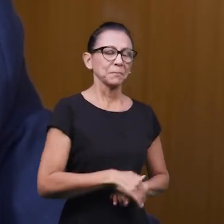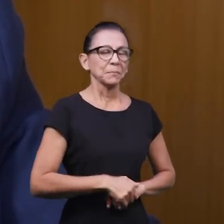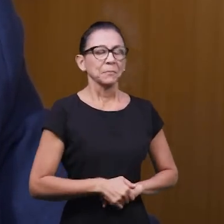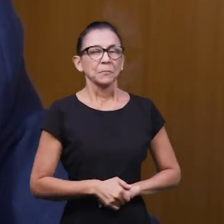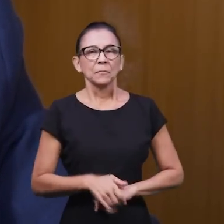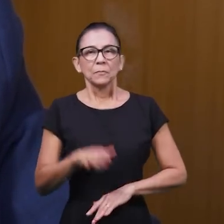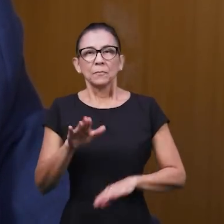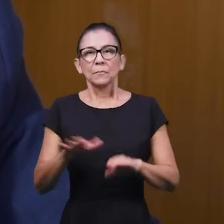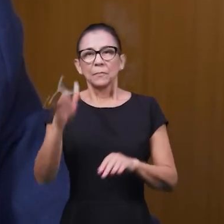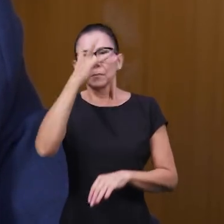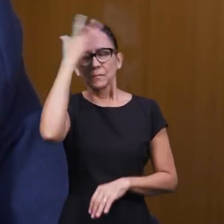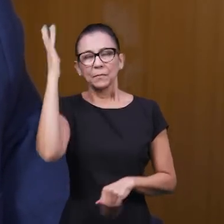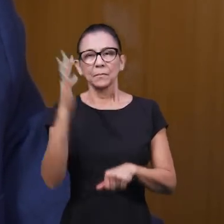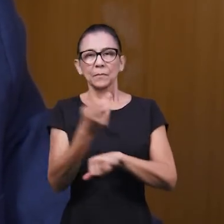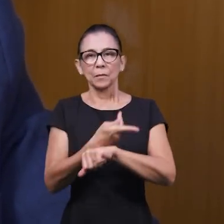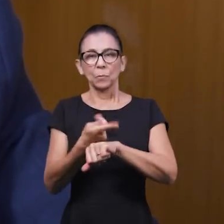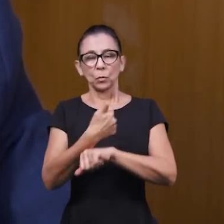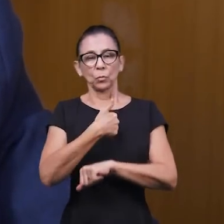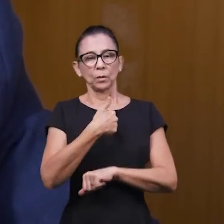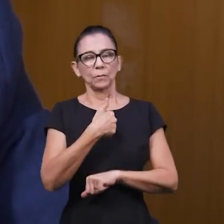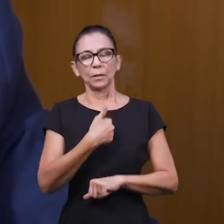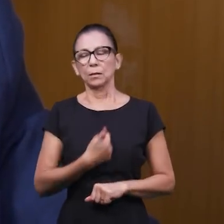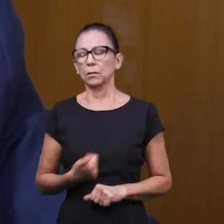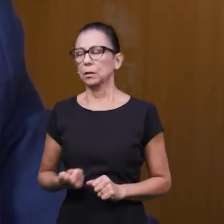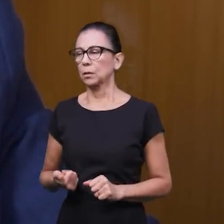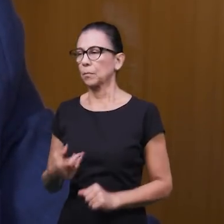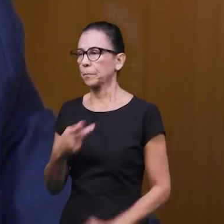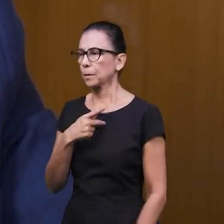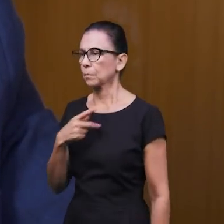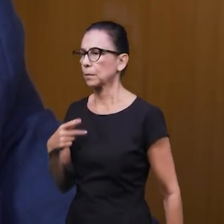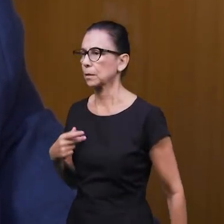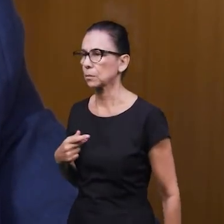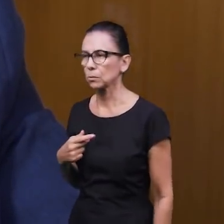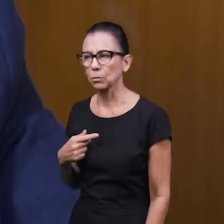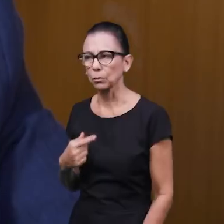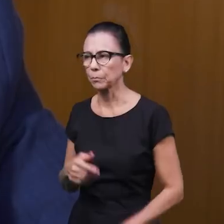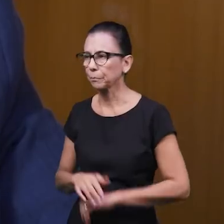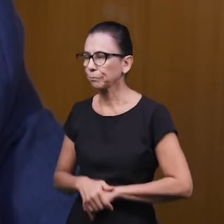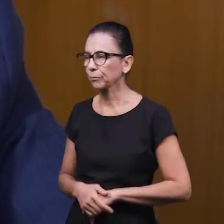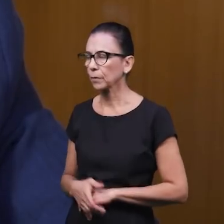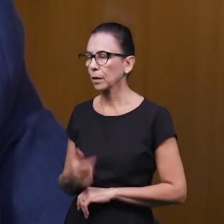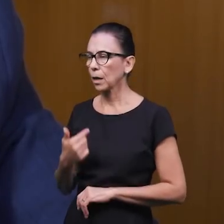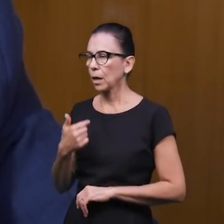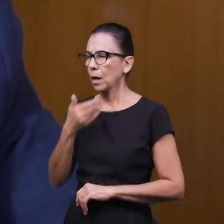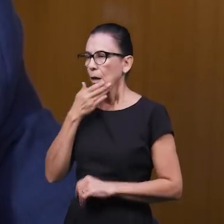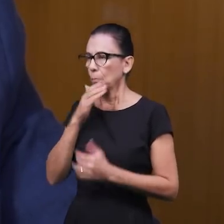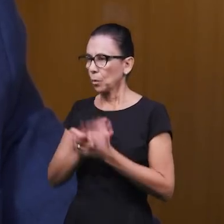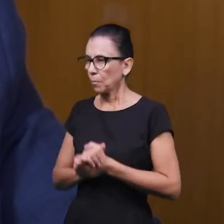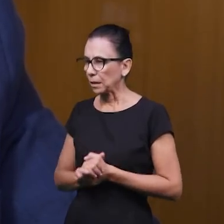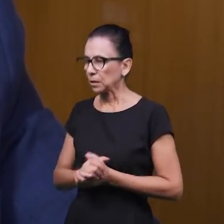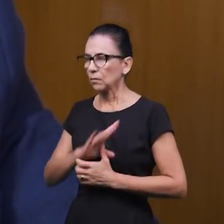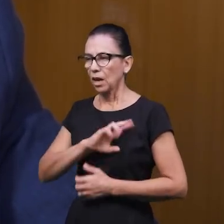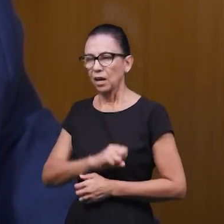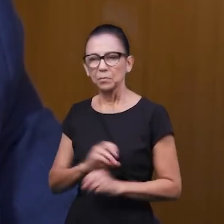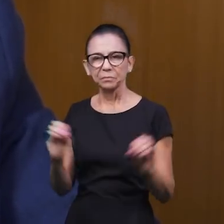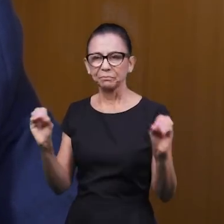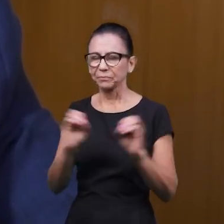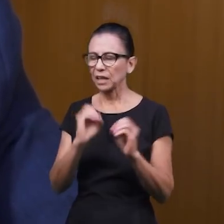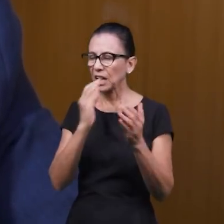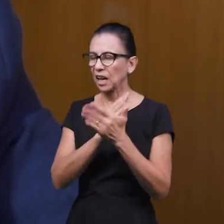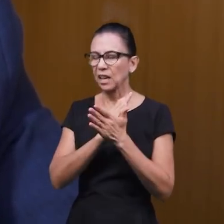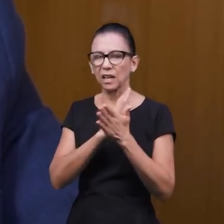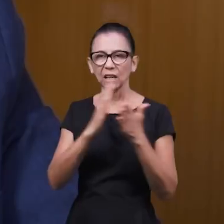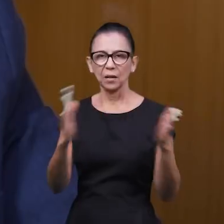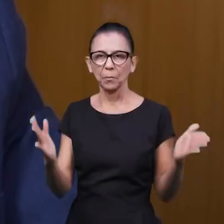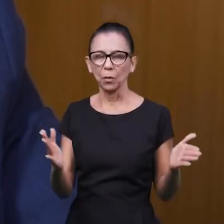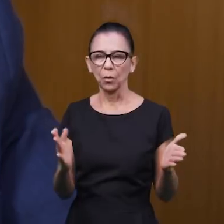que me procurou: pastor, não está dando para continuar no casamento não, porque não ama meu marido não. Você não ama não? Mas você crê em milagre? Eu